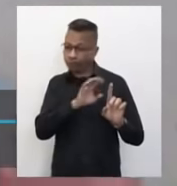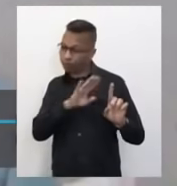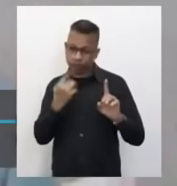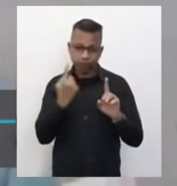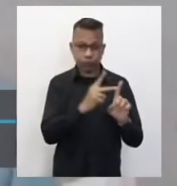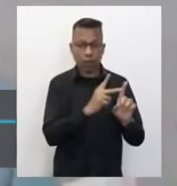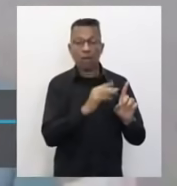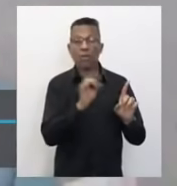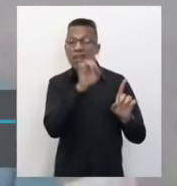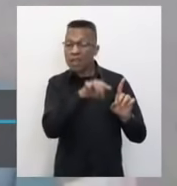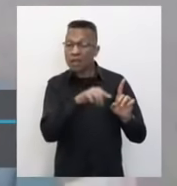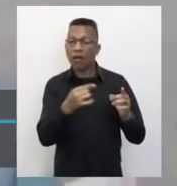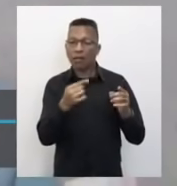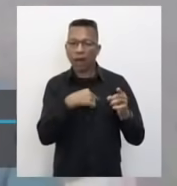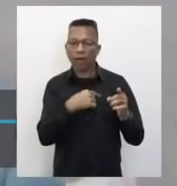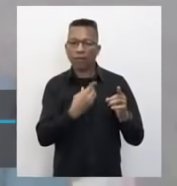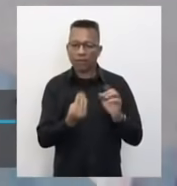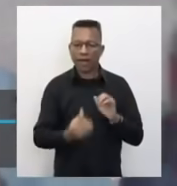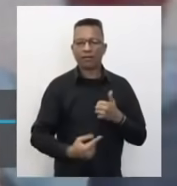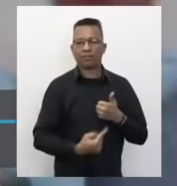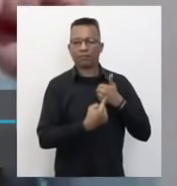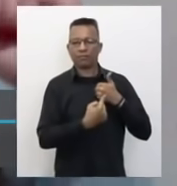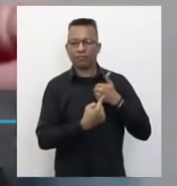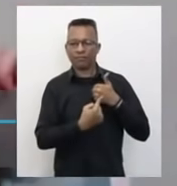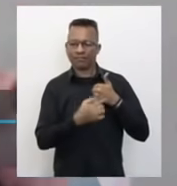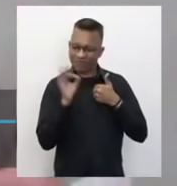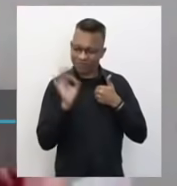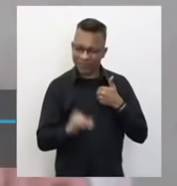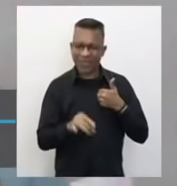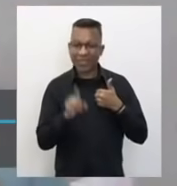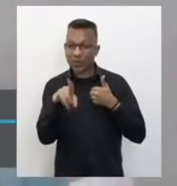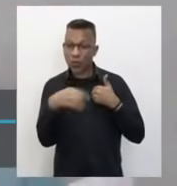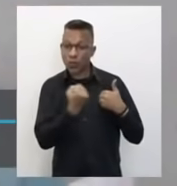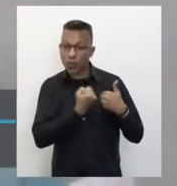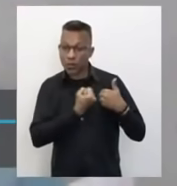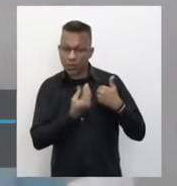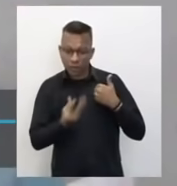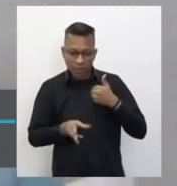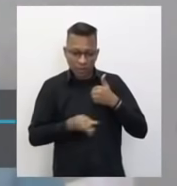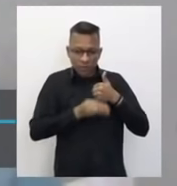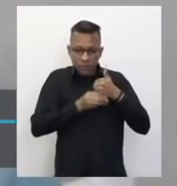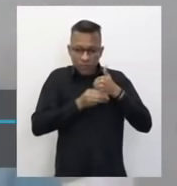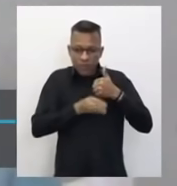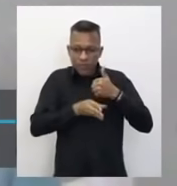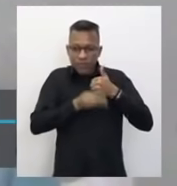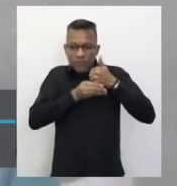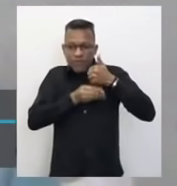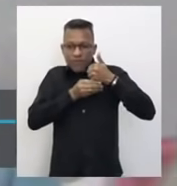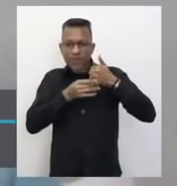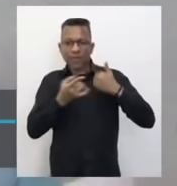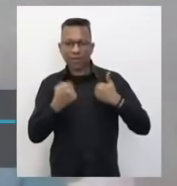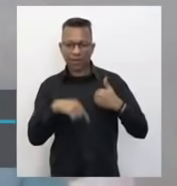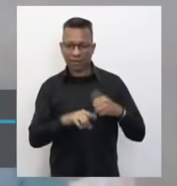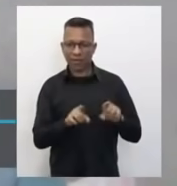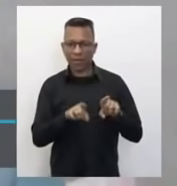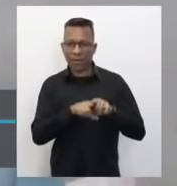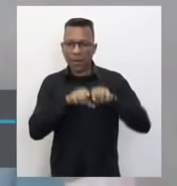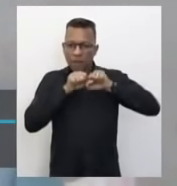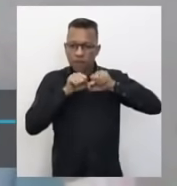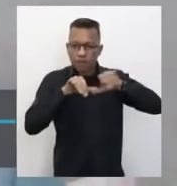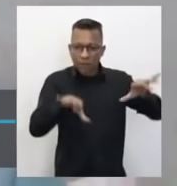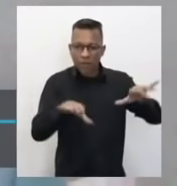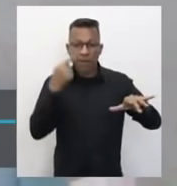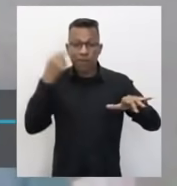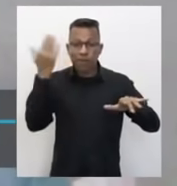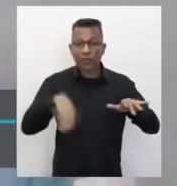valorizando, validando o que aquela pessoa colocou e o seu número também está sendo registrado ali para mostrar sobre